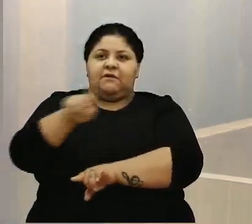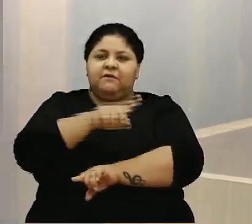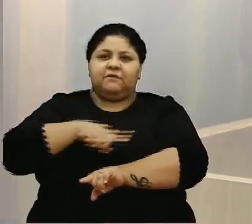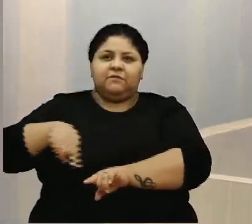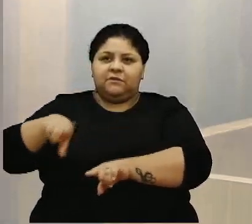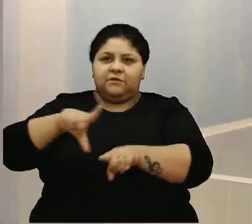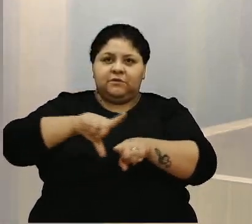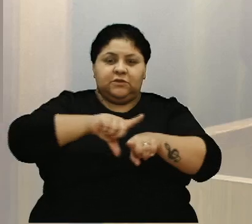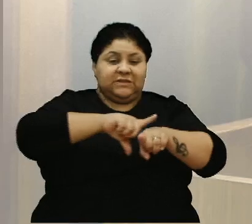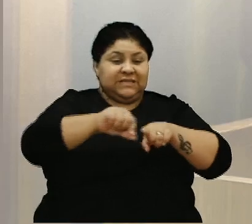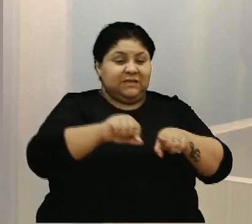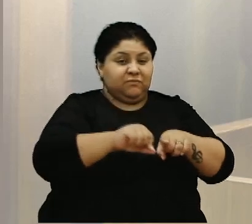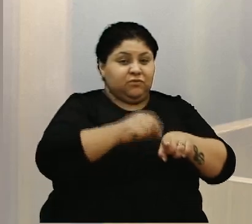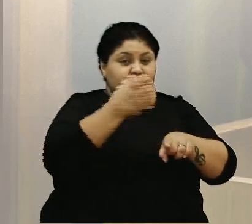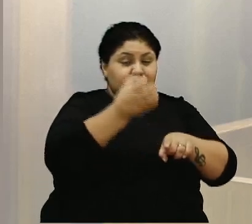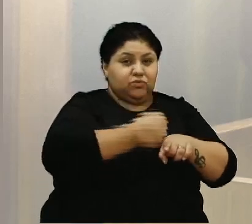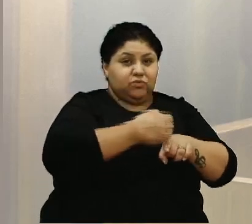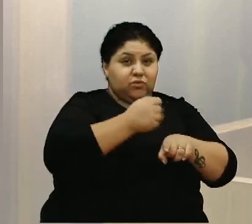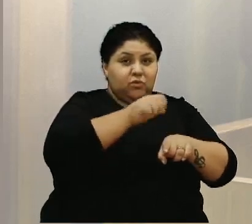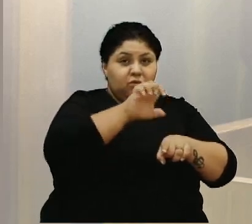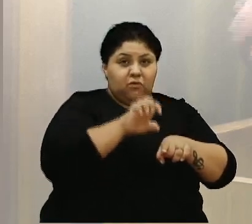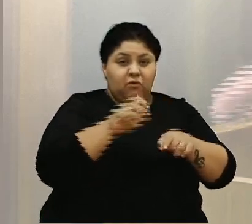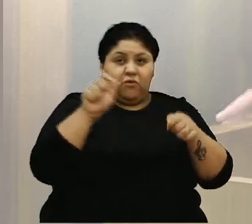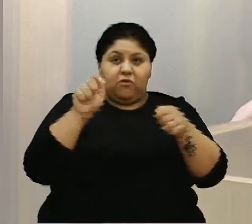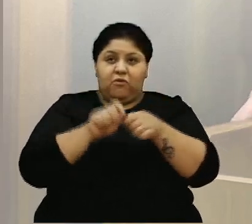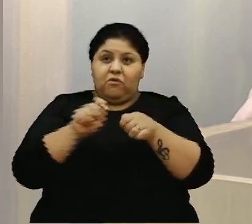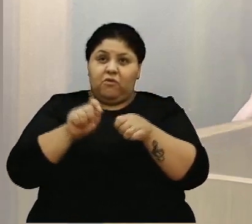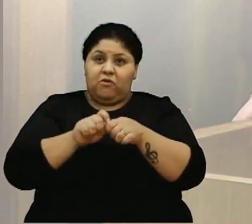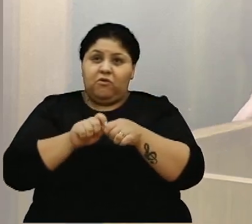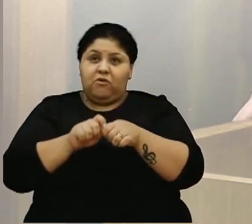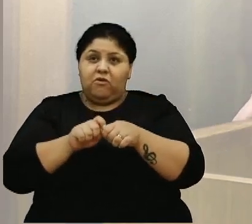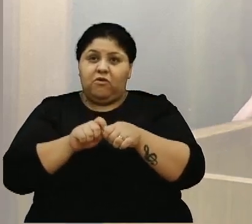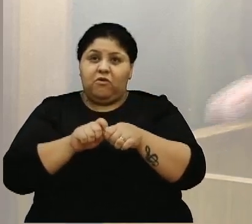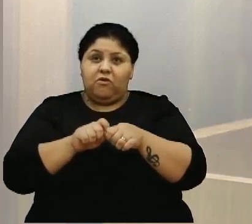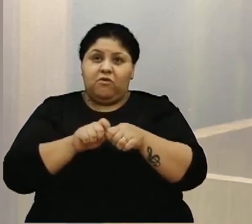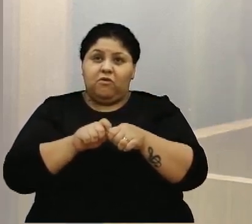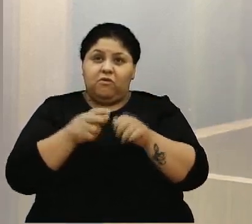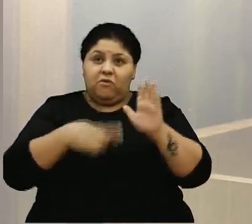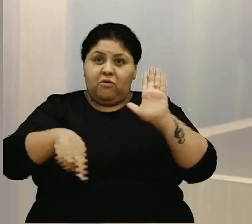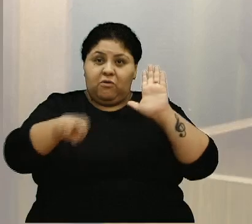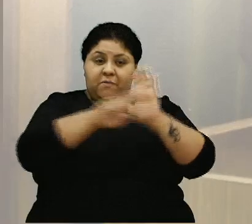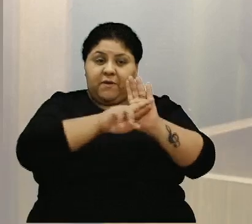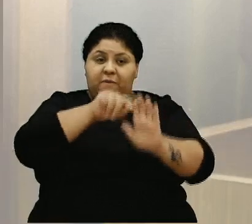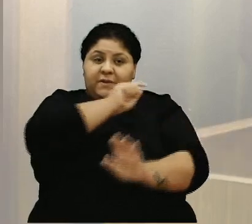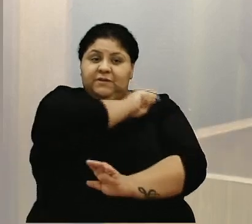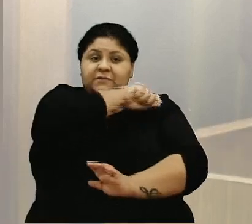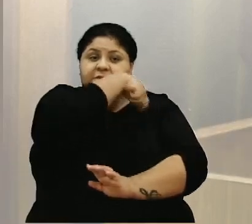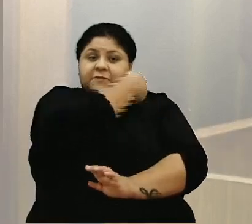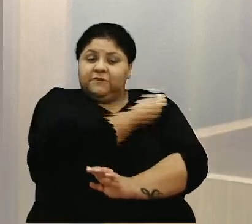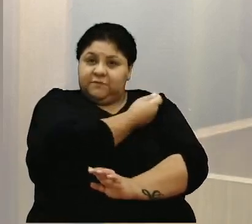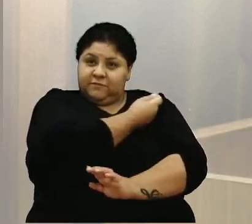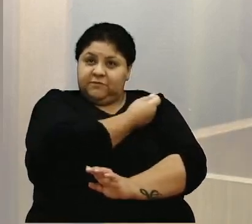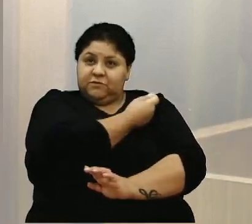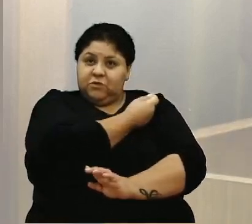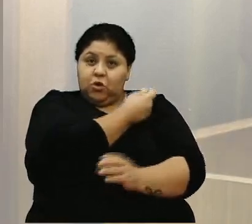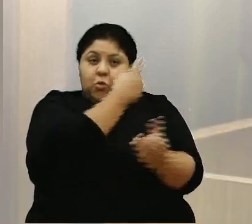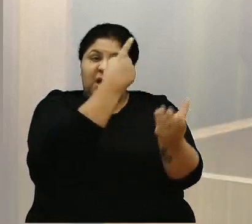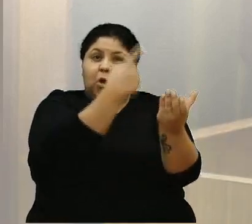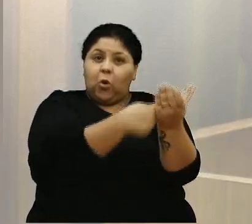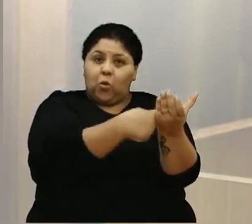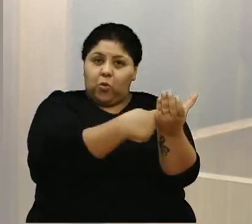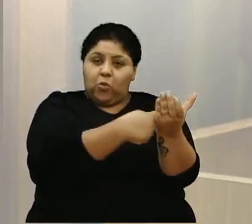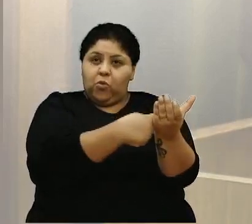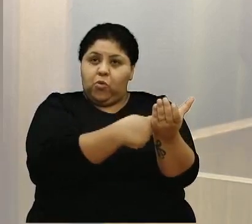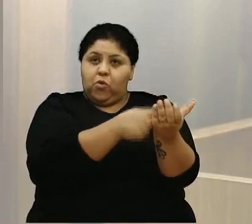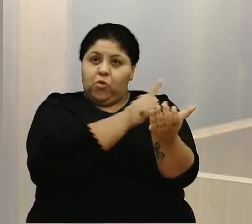governo Leite, fizemos um regime de recuperação fiscal, um acordo com